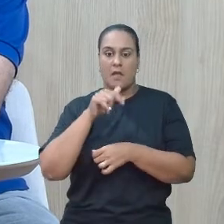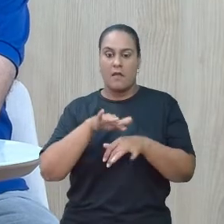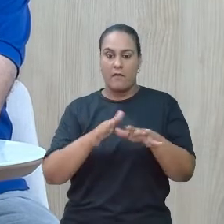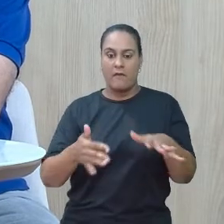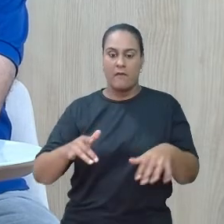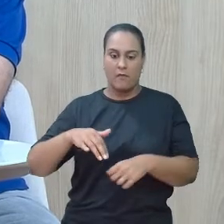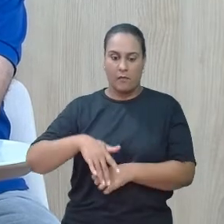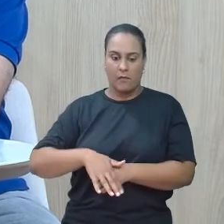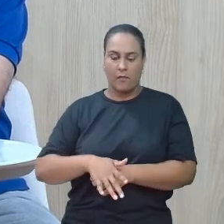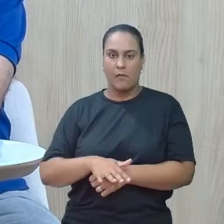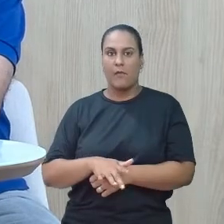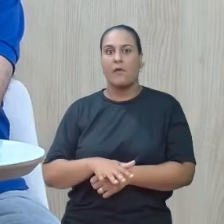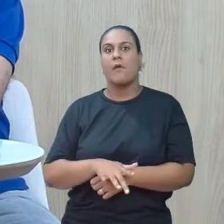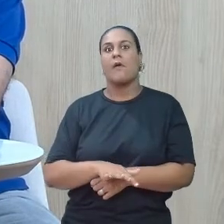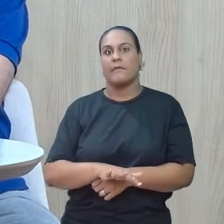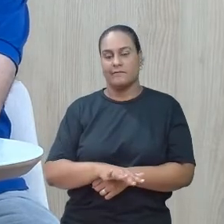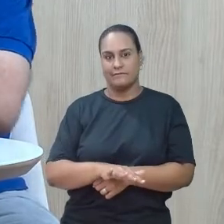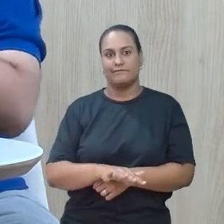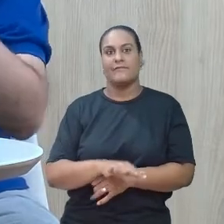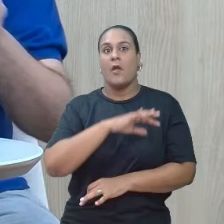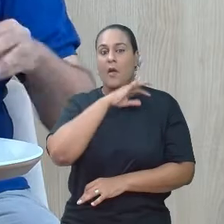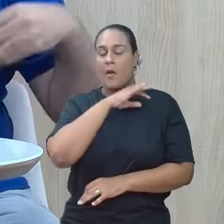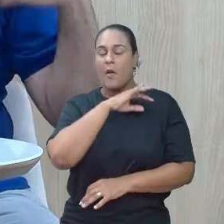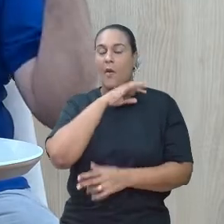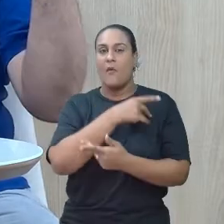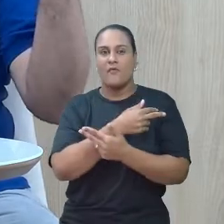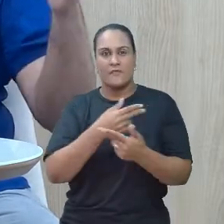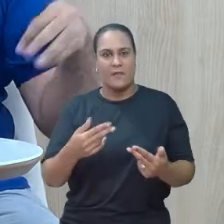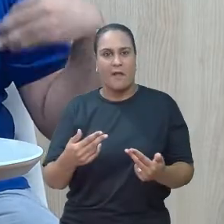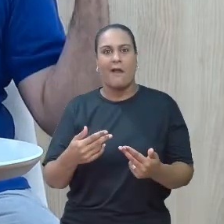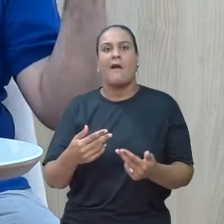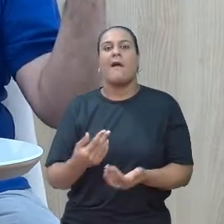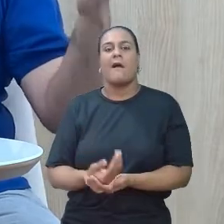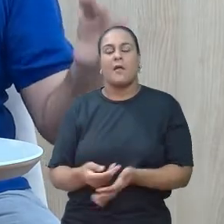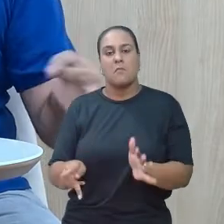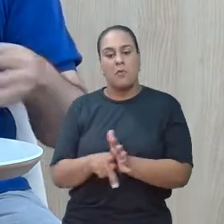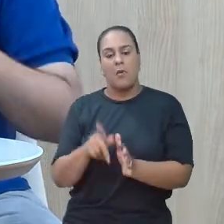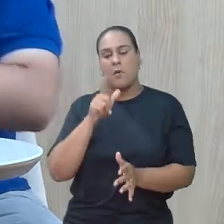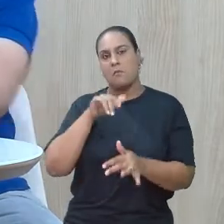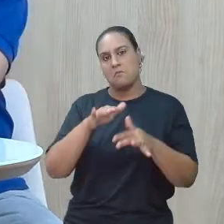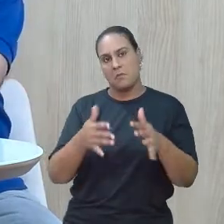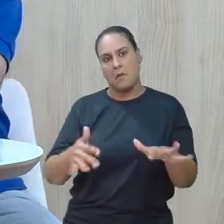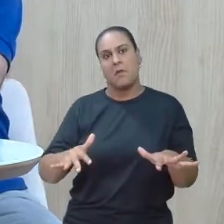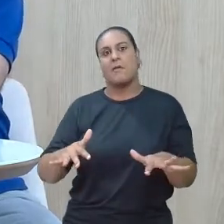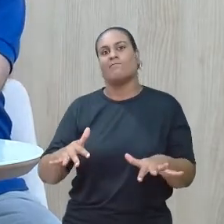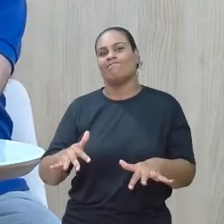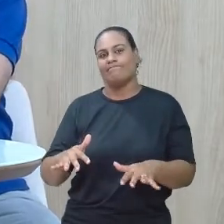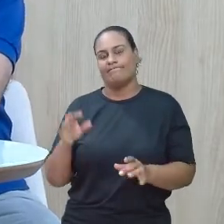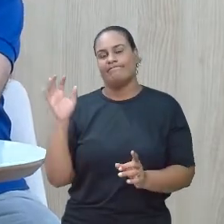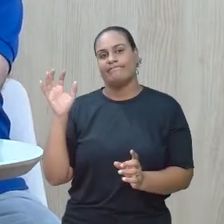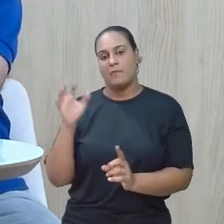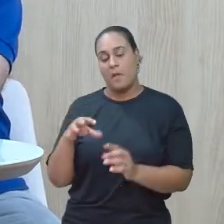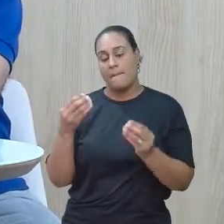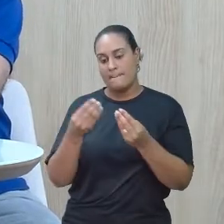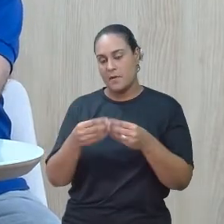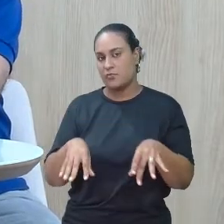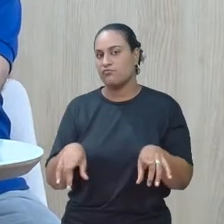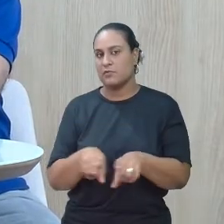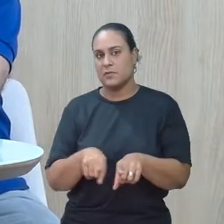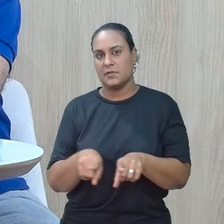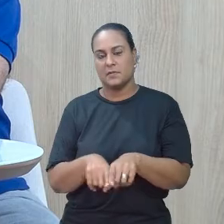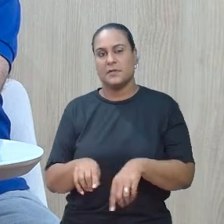degradação nos ecossistemas marinhos, aí a questão das águas, dos peixes, tudo isso vocês ficam